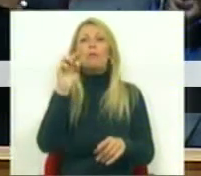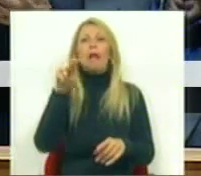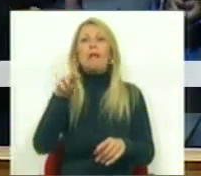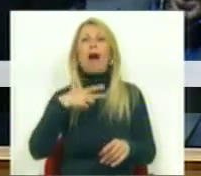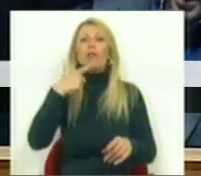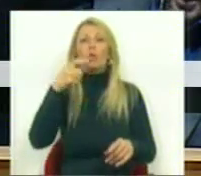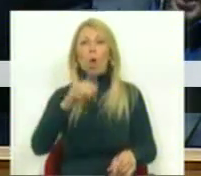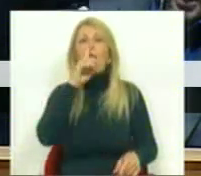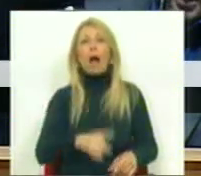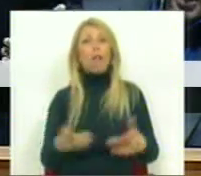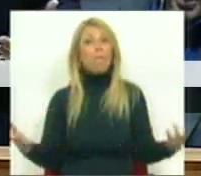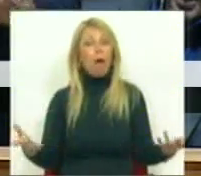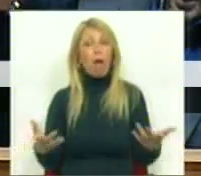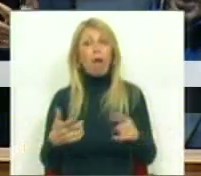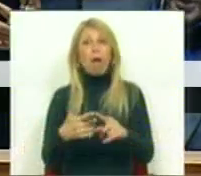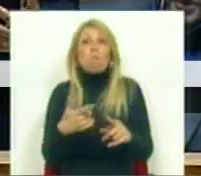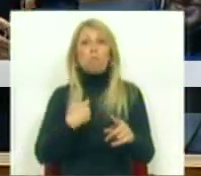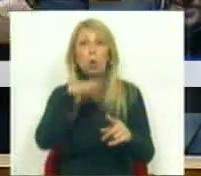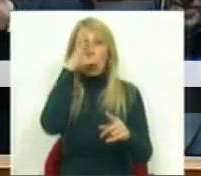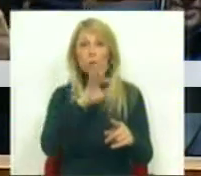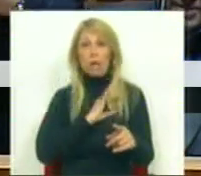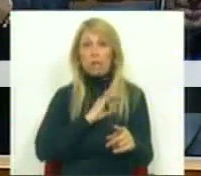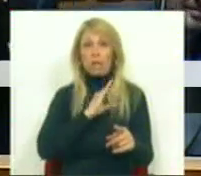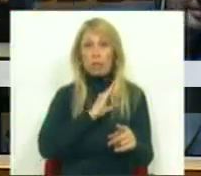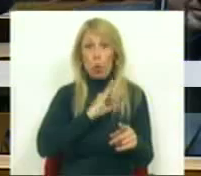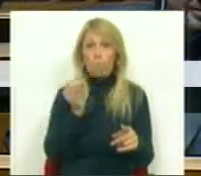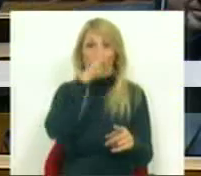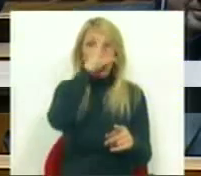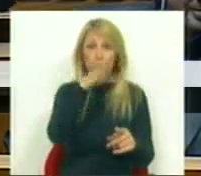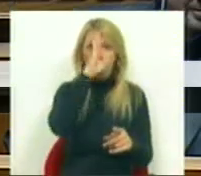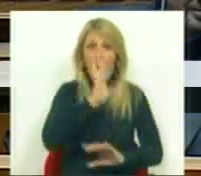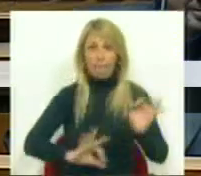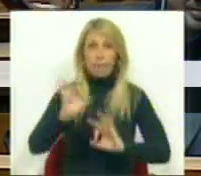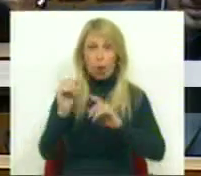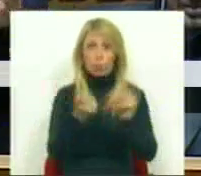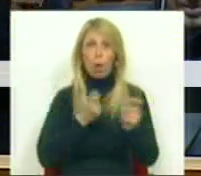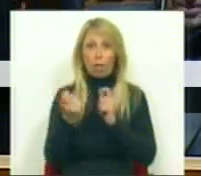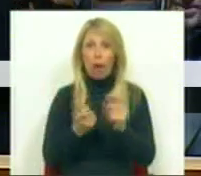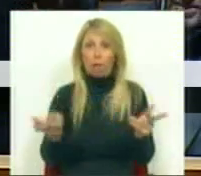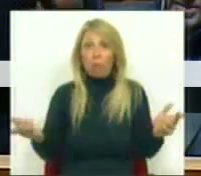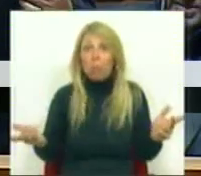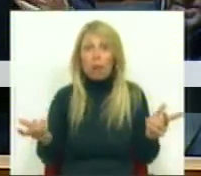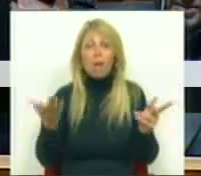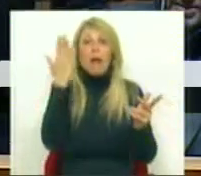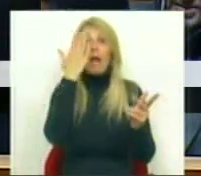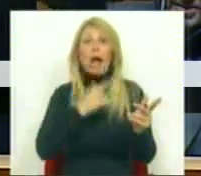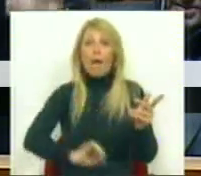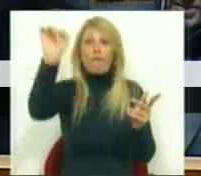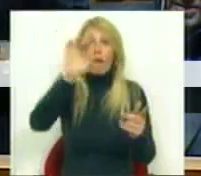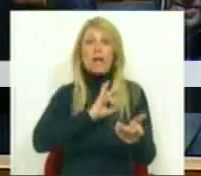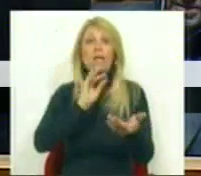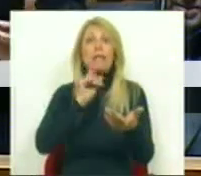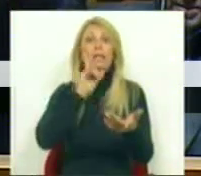se se preparou para este debate, mas o facto é que a sua secretária de Estado já veio a este Parlamento dizer que